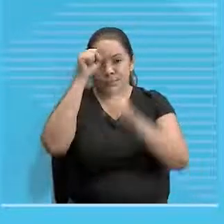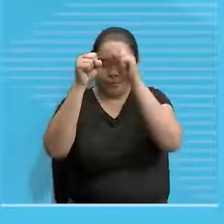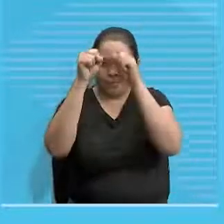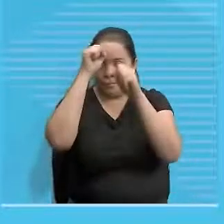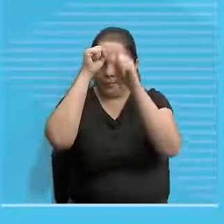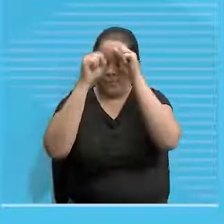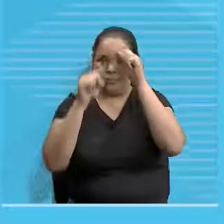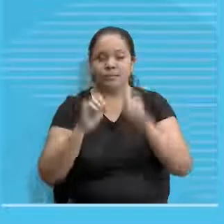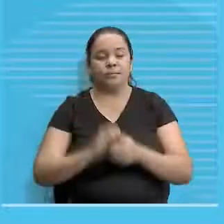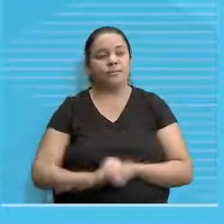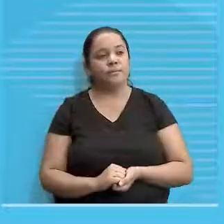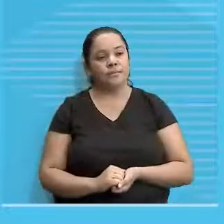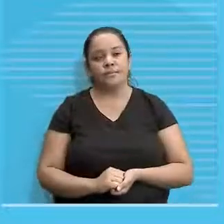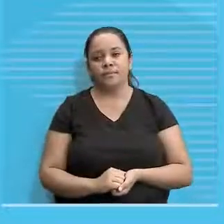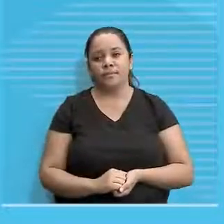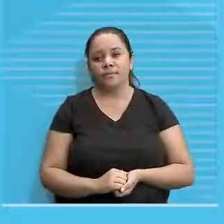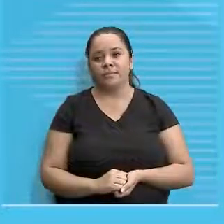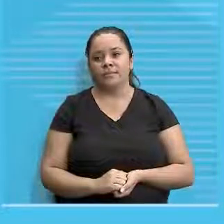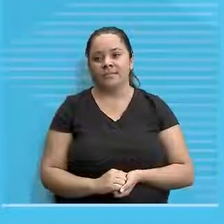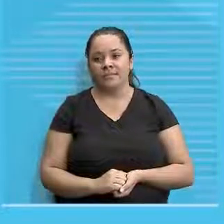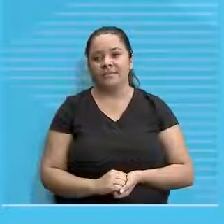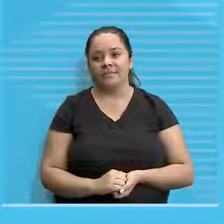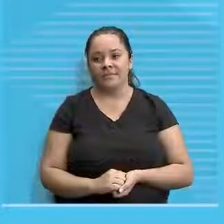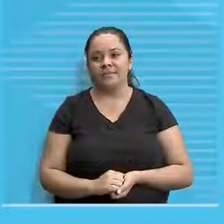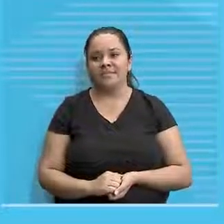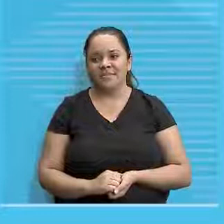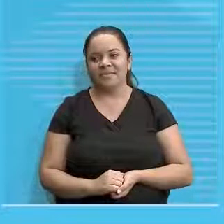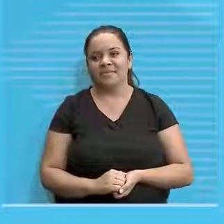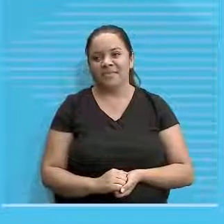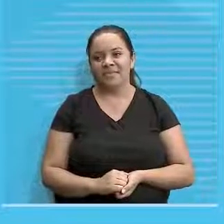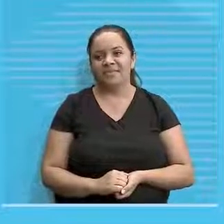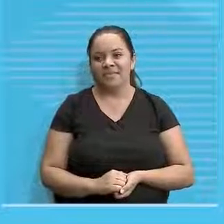uma ciência que a gente começa a estudar na